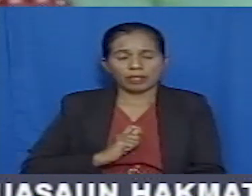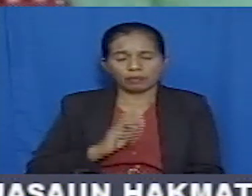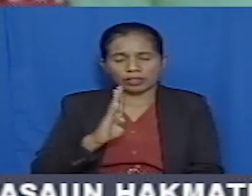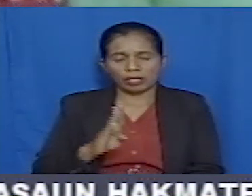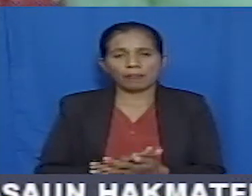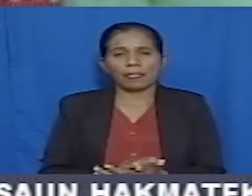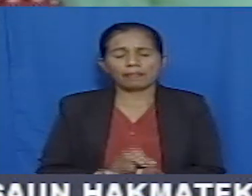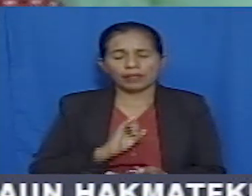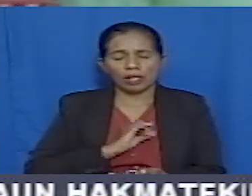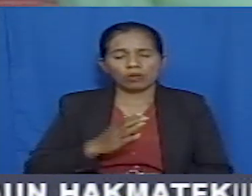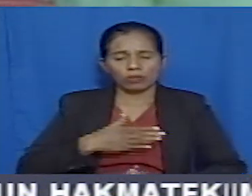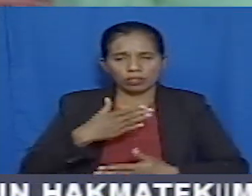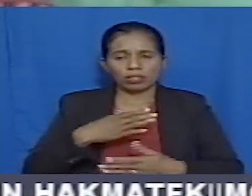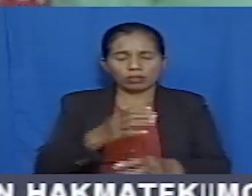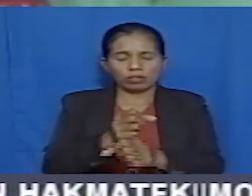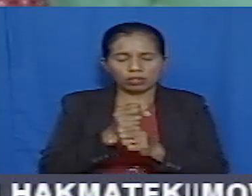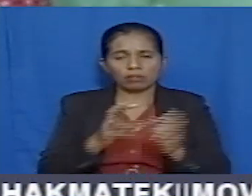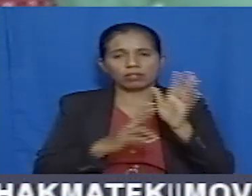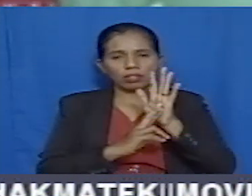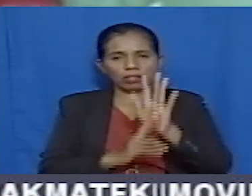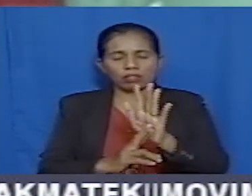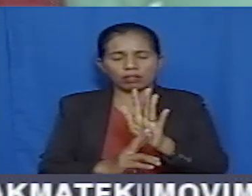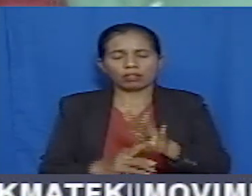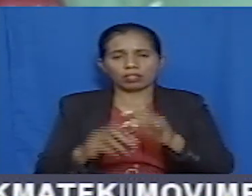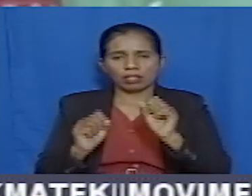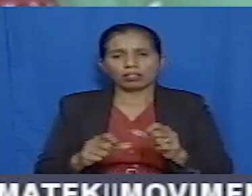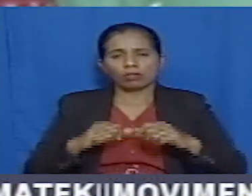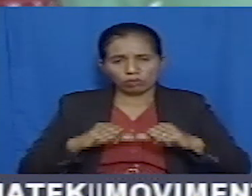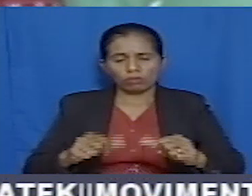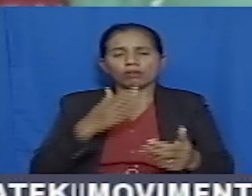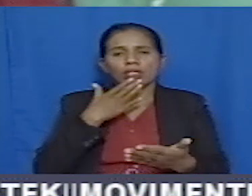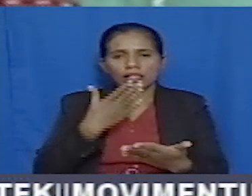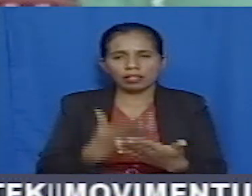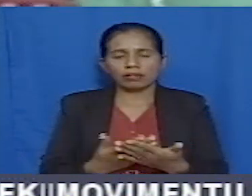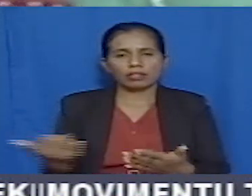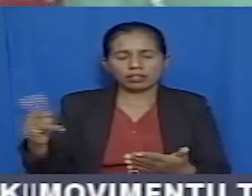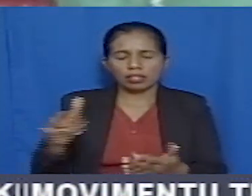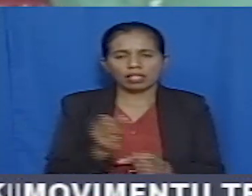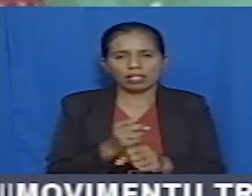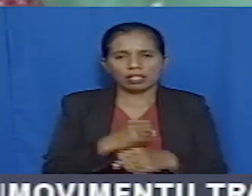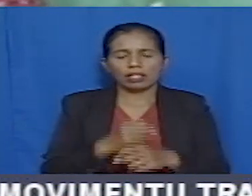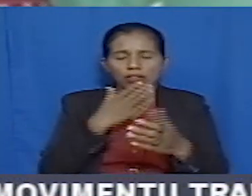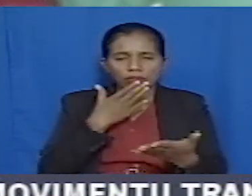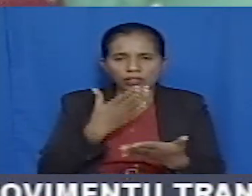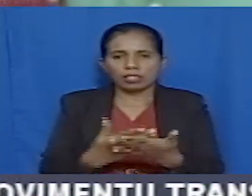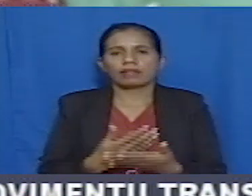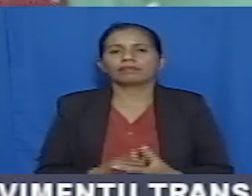2020-2021. E estou contente com o décimo relatório que está implementação lá o dia. Será o tratamento mês a